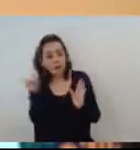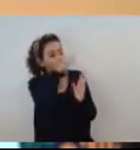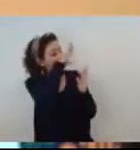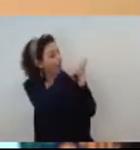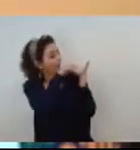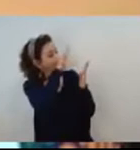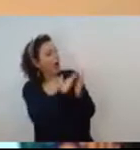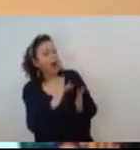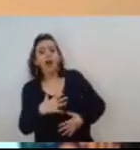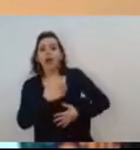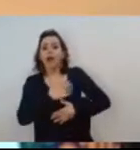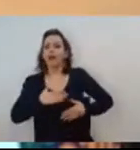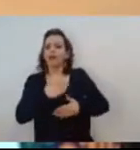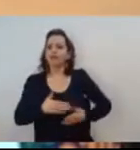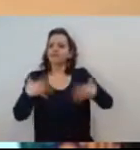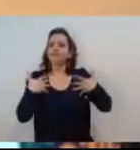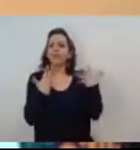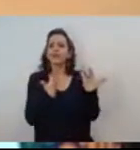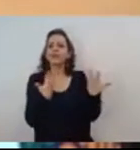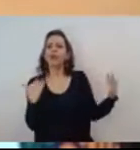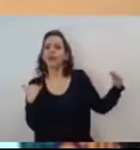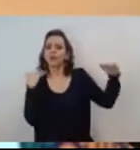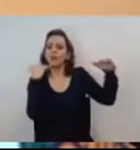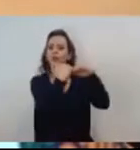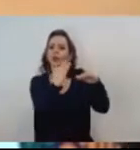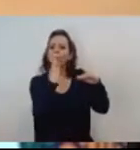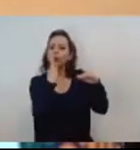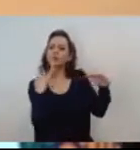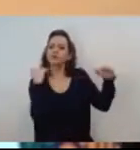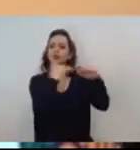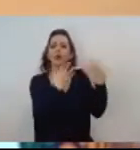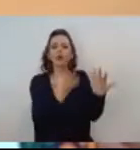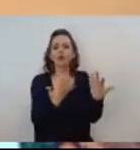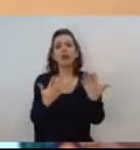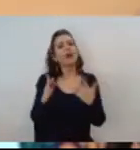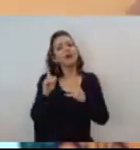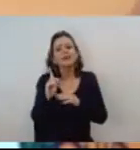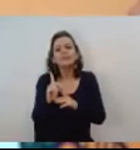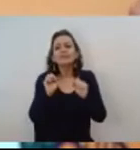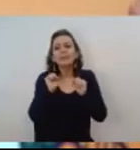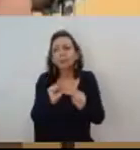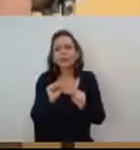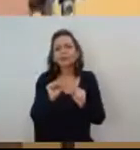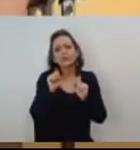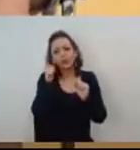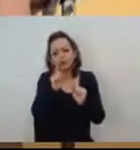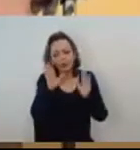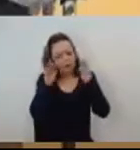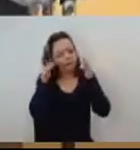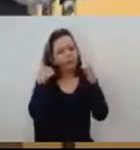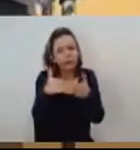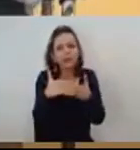eu vou atrás né E aí eu não preciso me preocupar com aquelas mazelas sociais e a vida muitas vezes já colocou na pessoa não hein